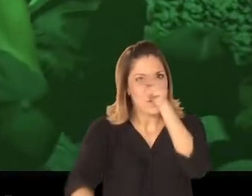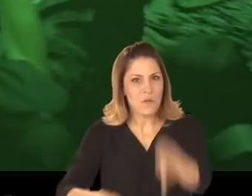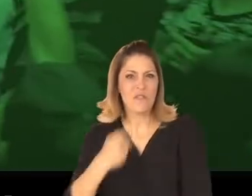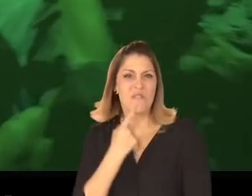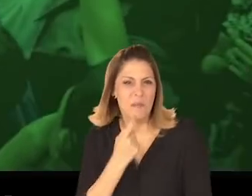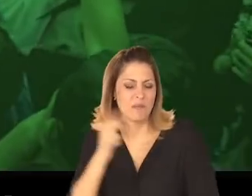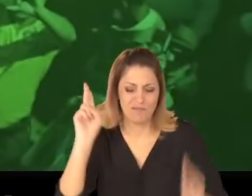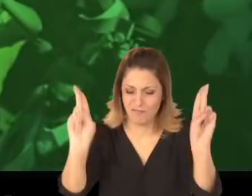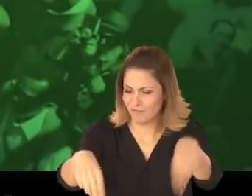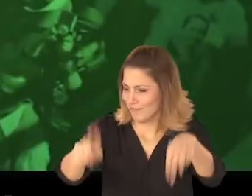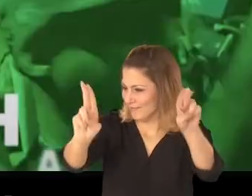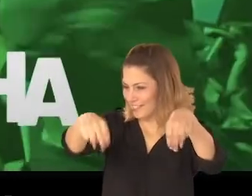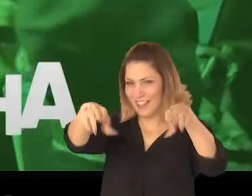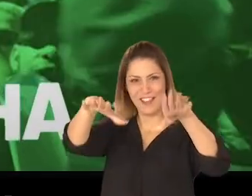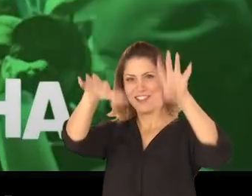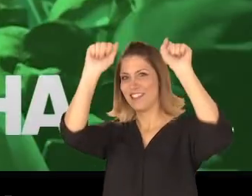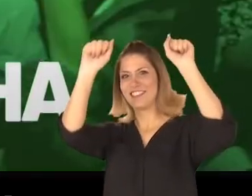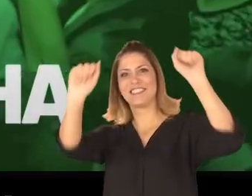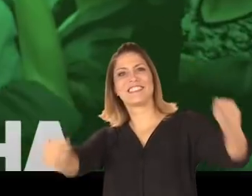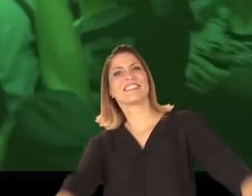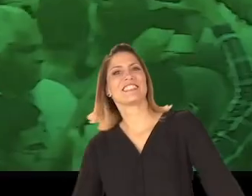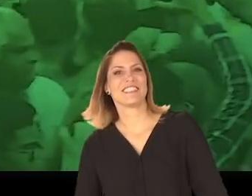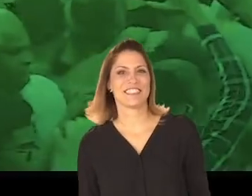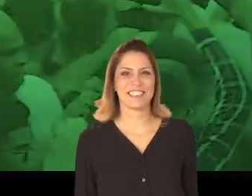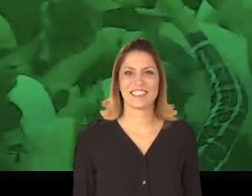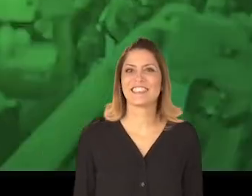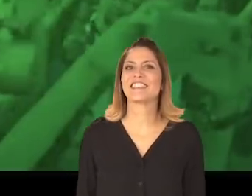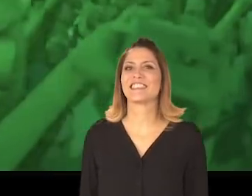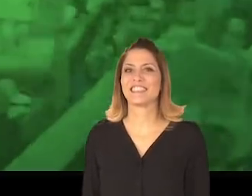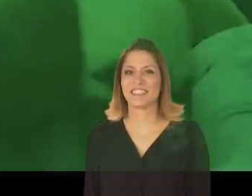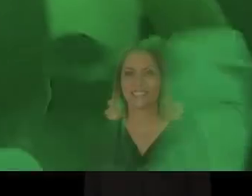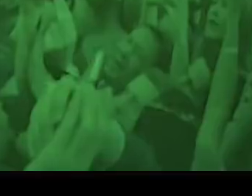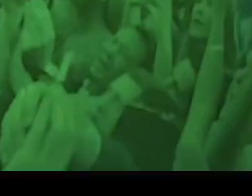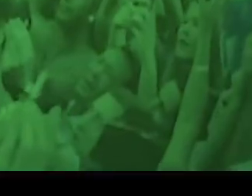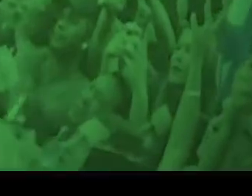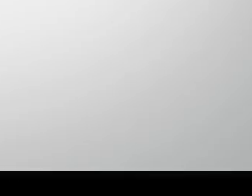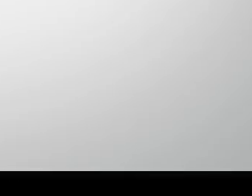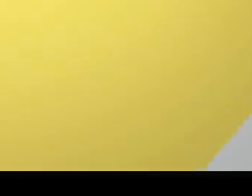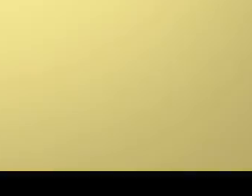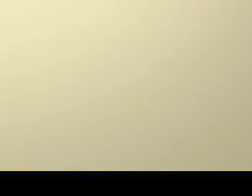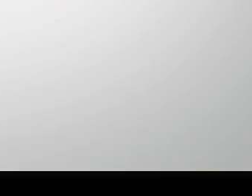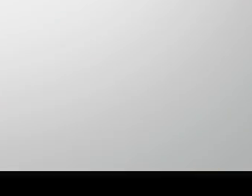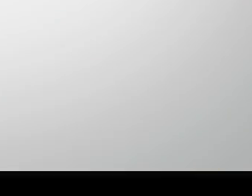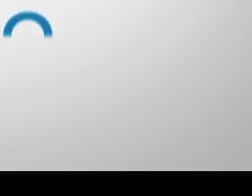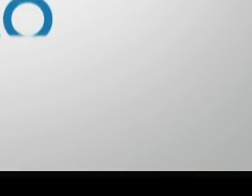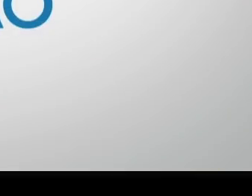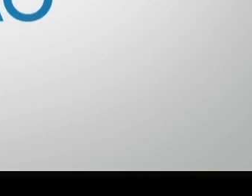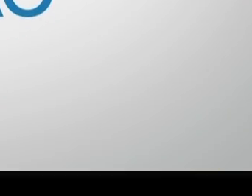povo, ela jamais será vermelha. Brasil!